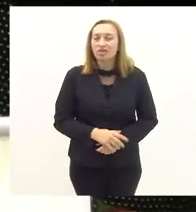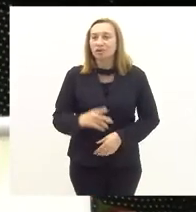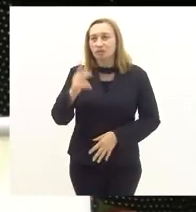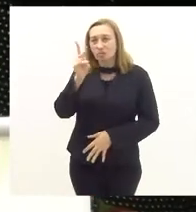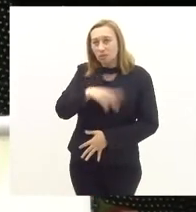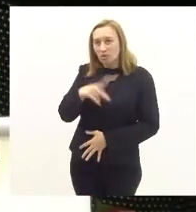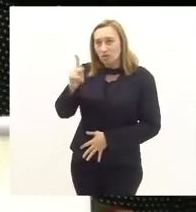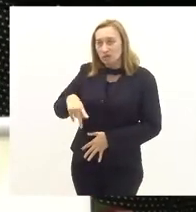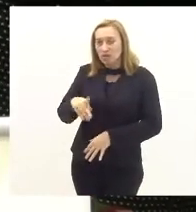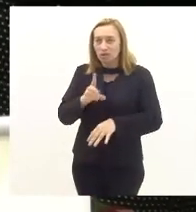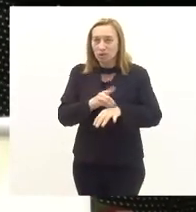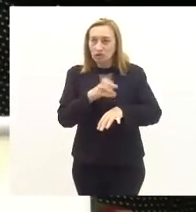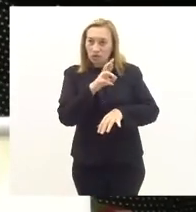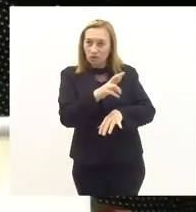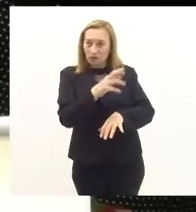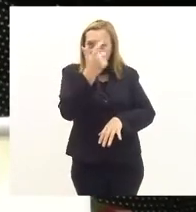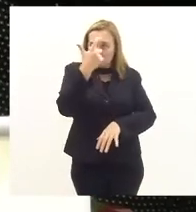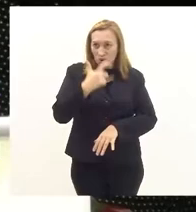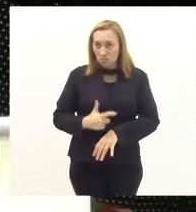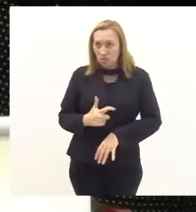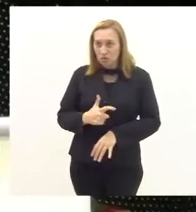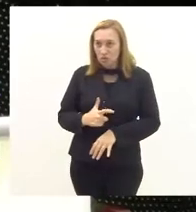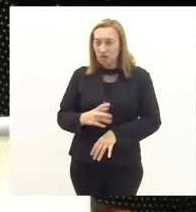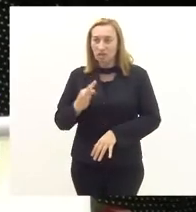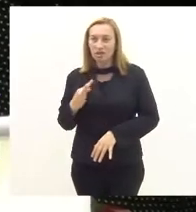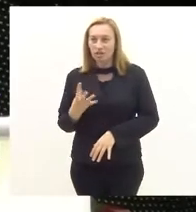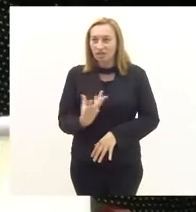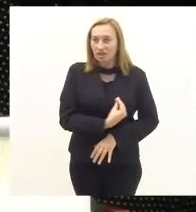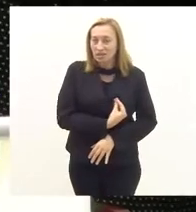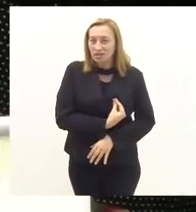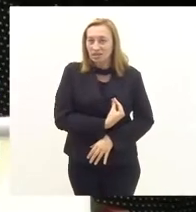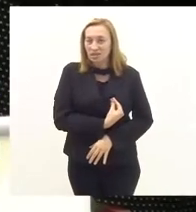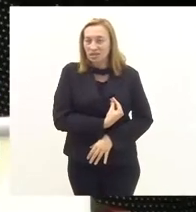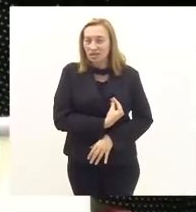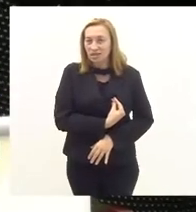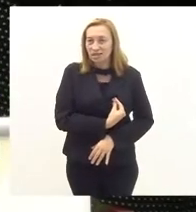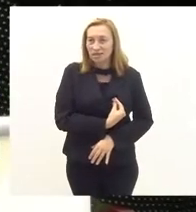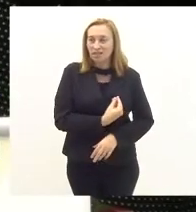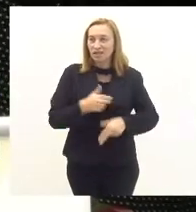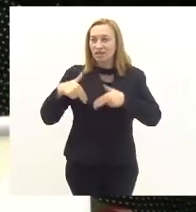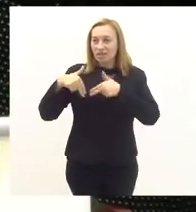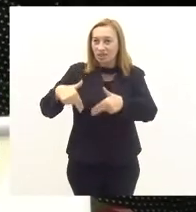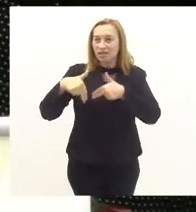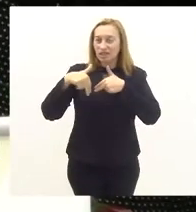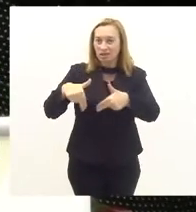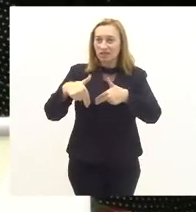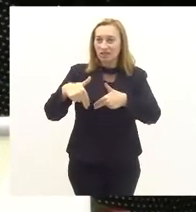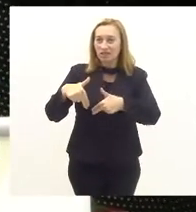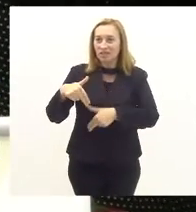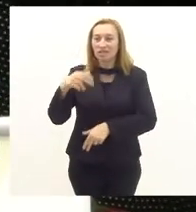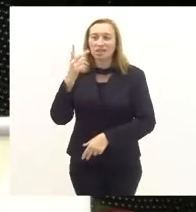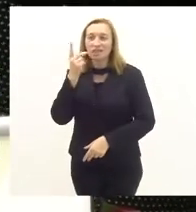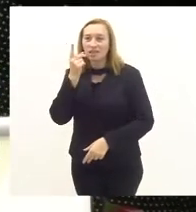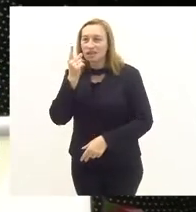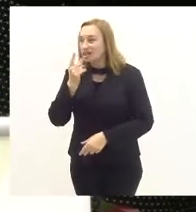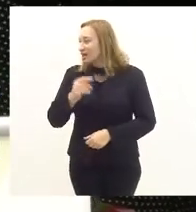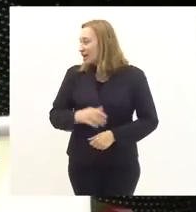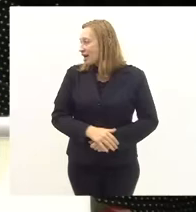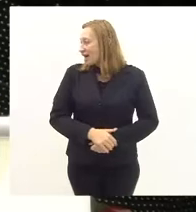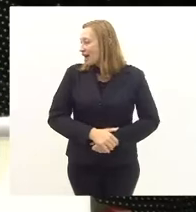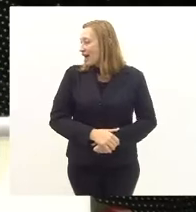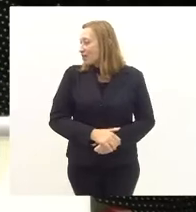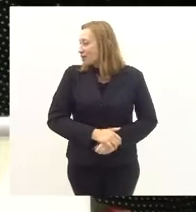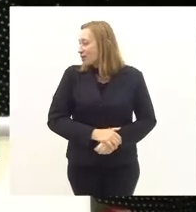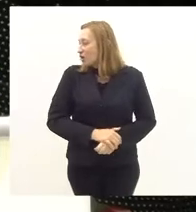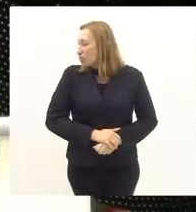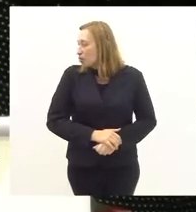professora, enquanto doutoranda, enquanto travesti, né, enquanto transativista do Ceará, porque sou da ATRAC, da Associação de Travestis